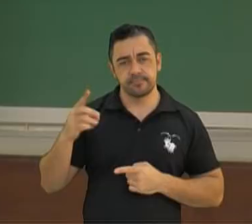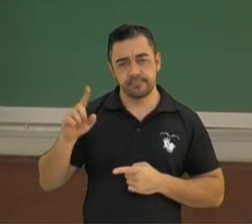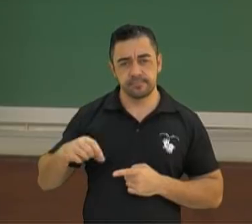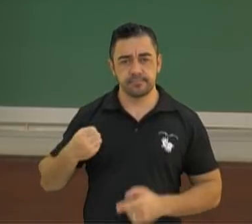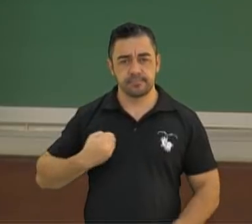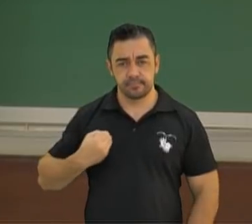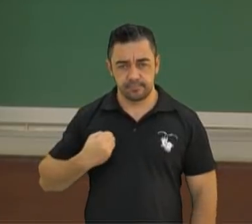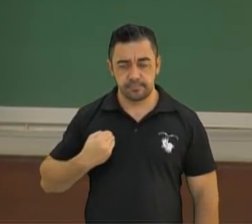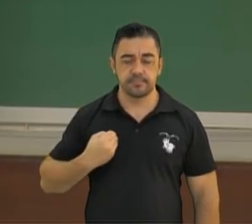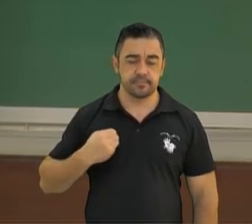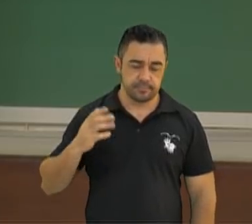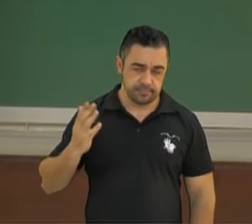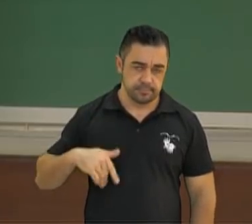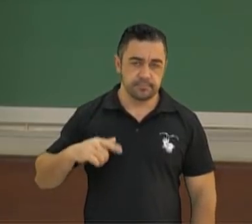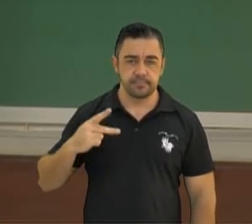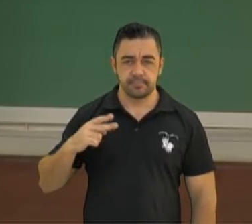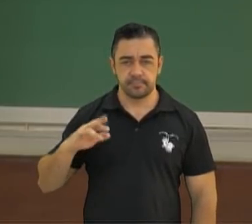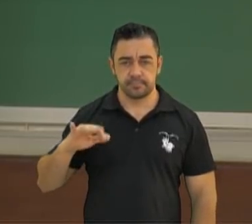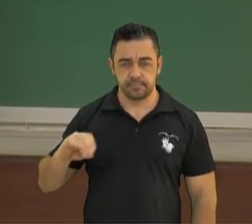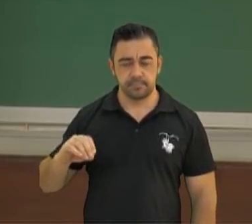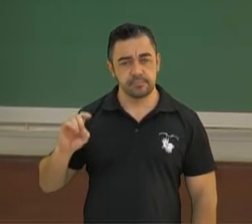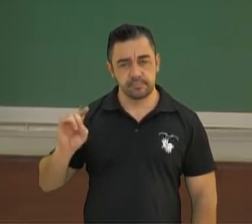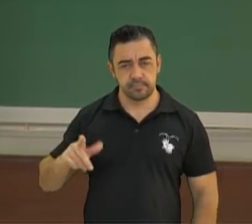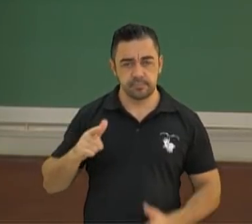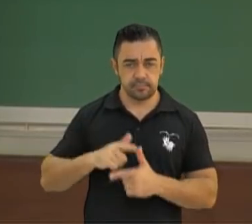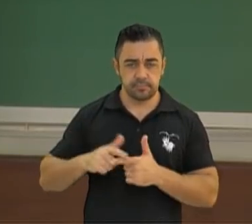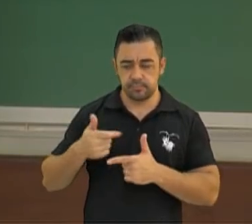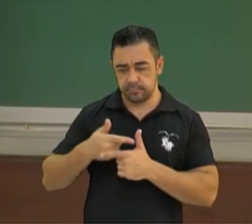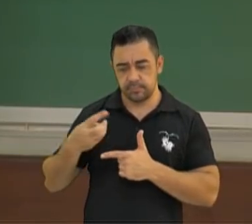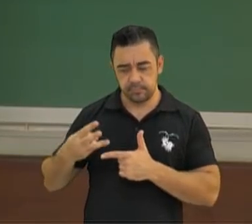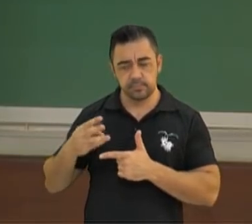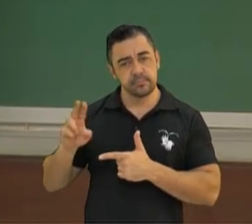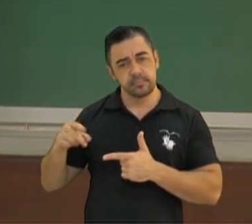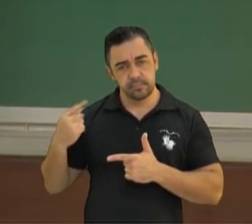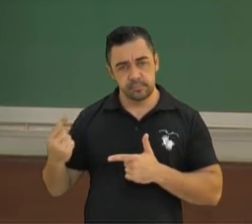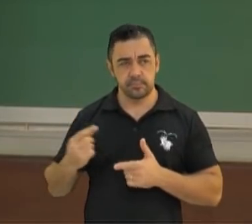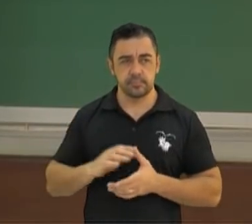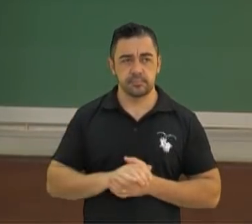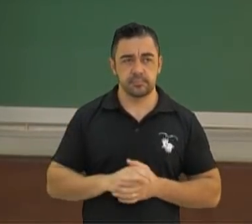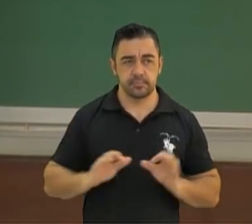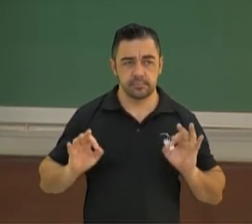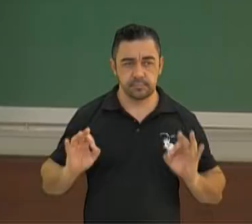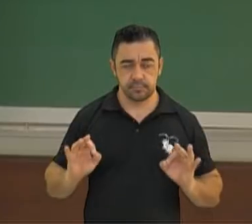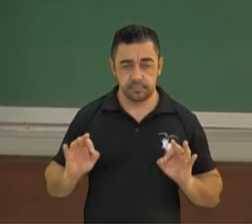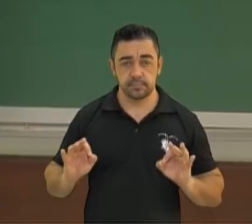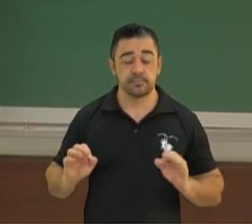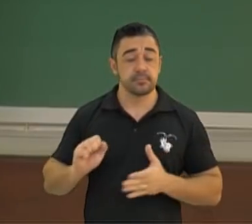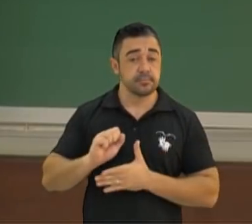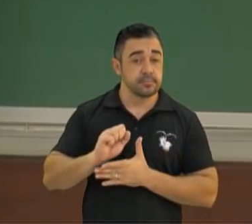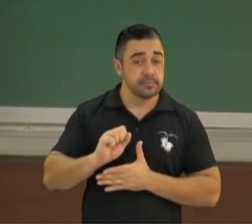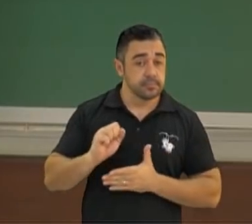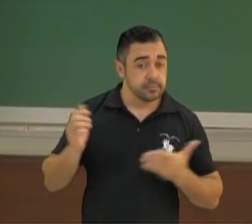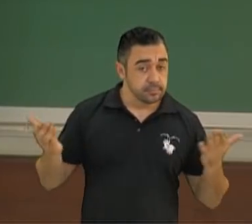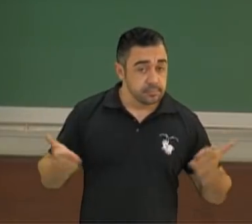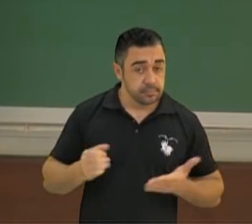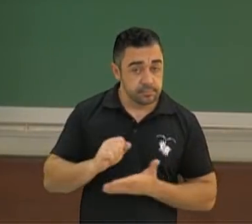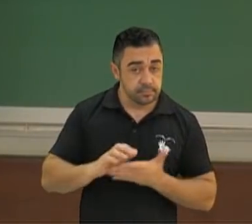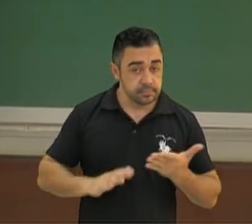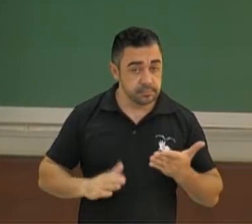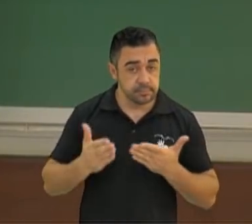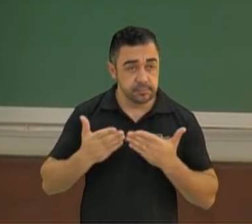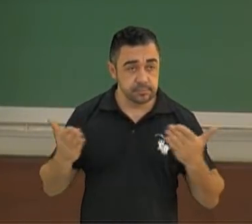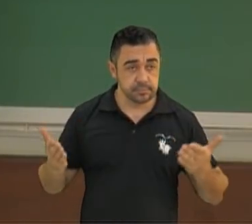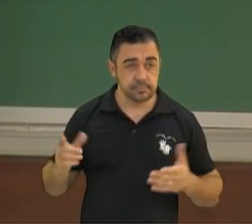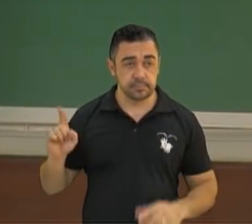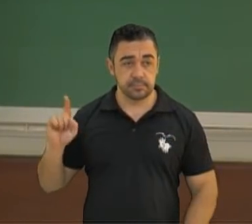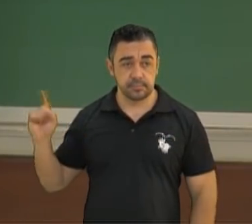número primo, então só divide por ele mesmo e por 1. Certo? Então, veja essa atividade.